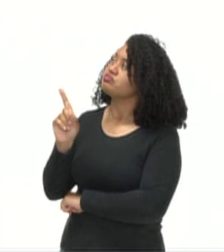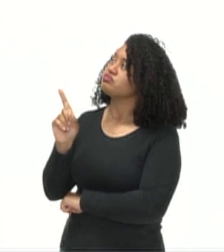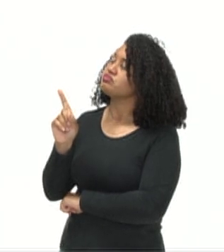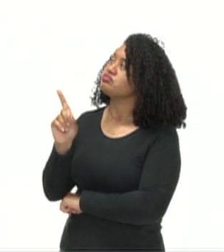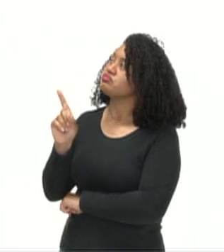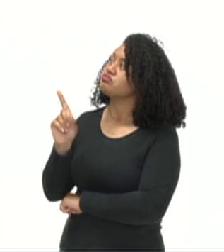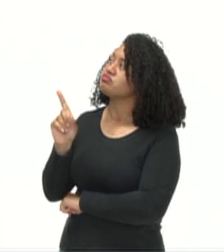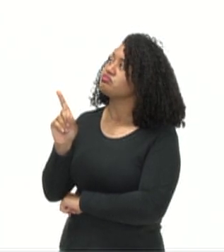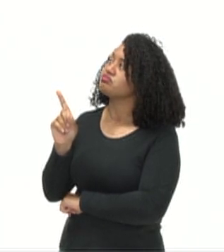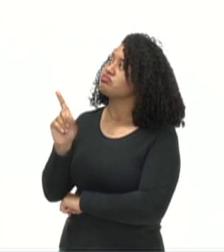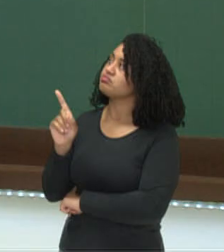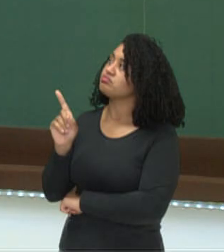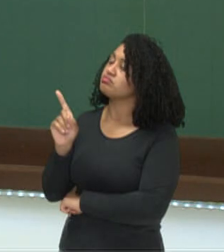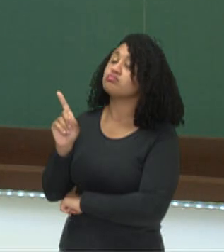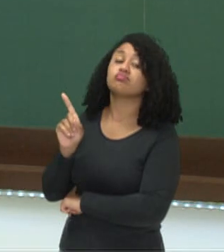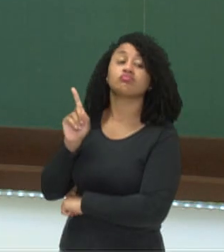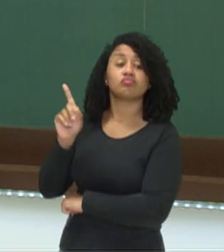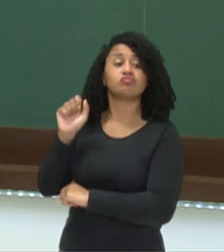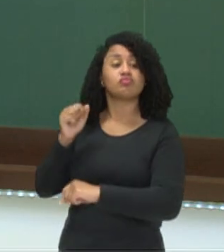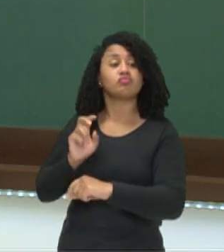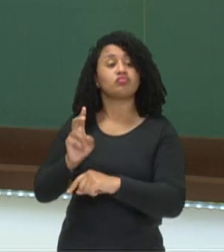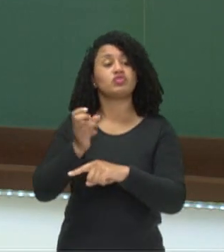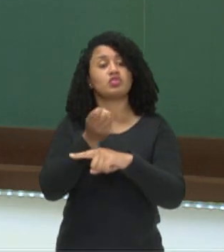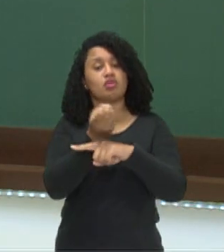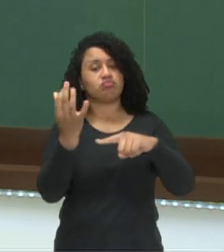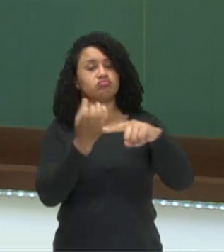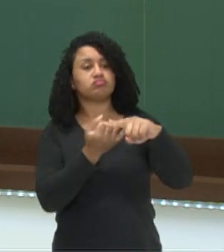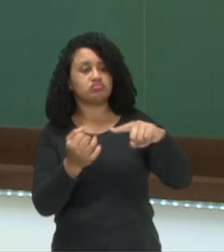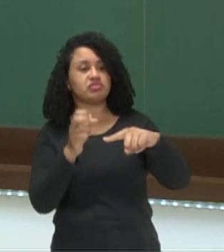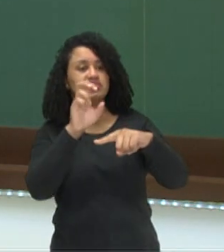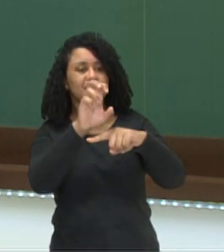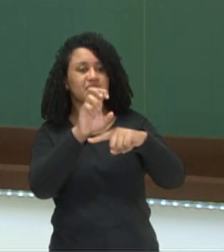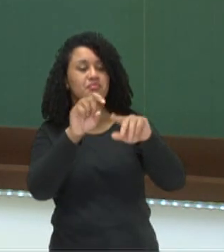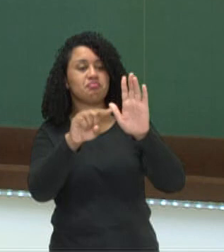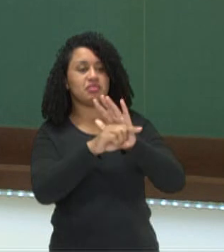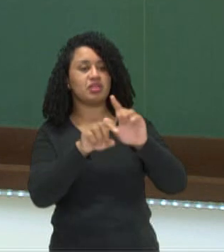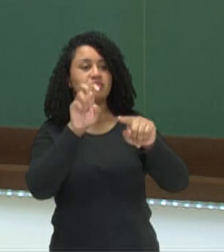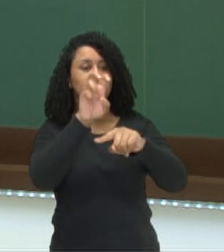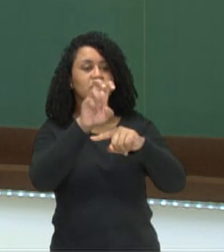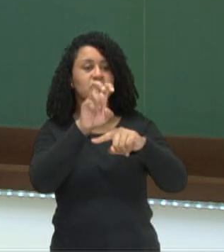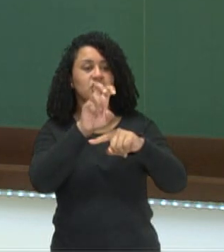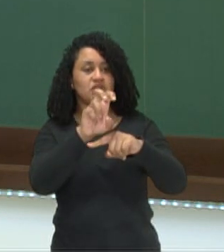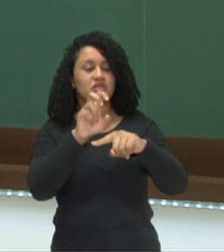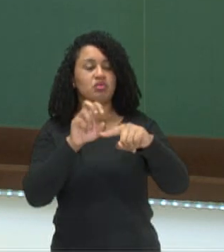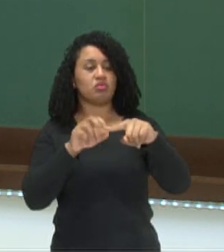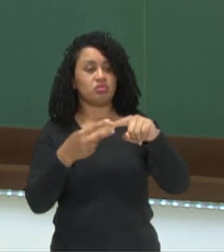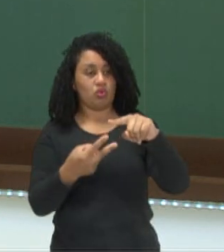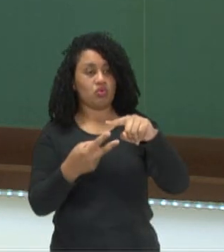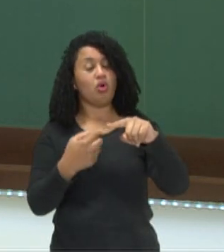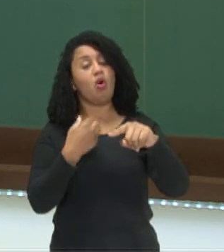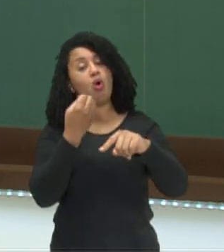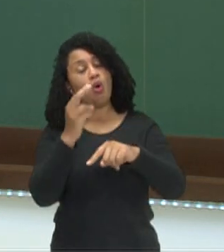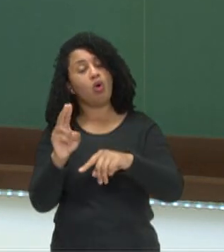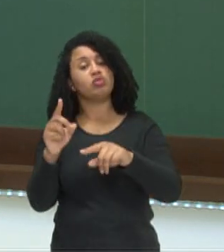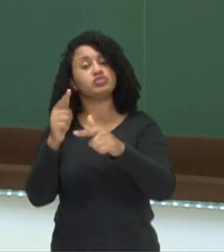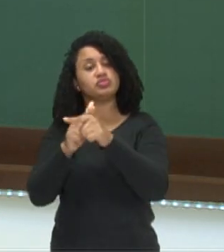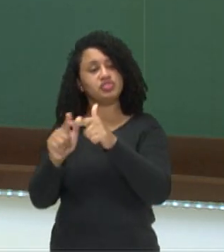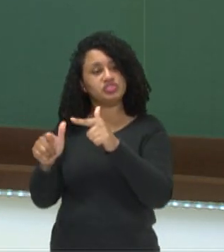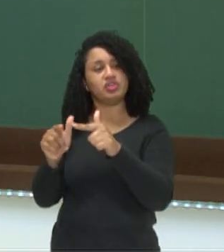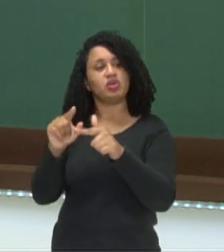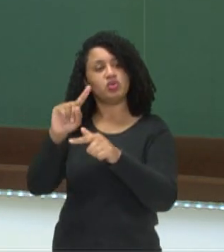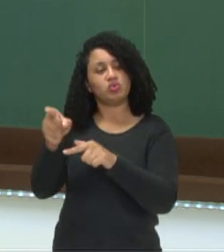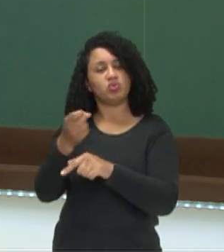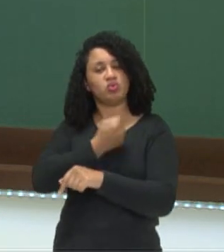a fração menos 5 meios, ou você pode dividir e usar o número decimal, menos 2,5. Então, as